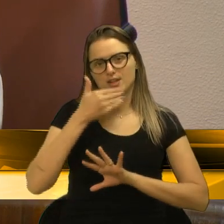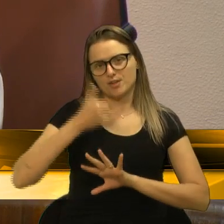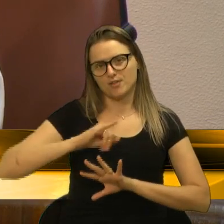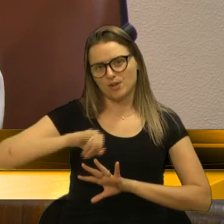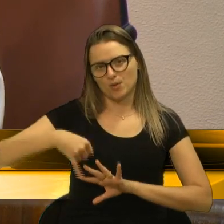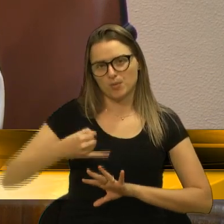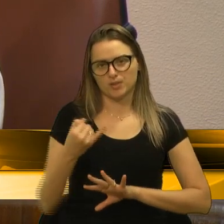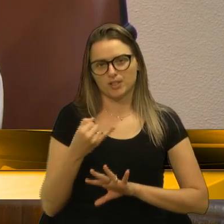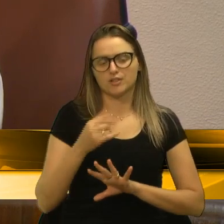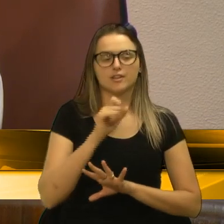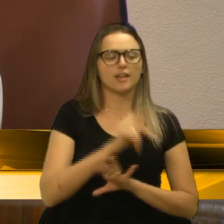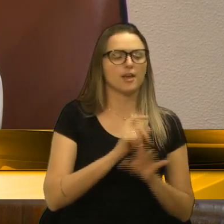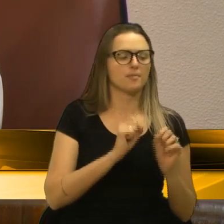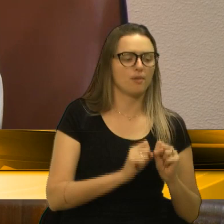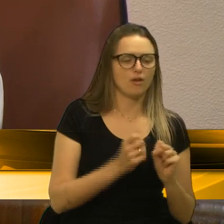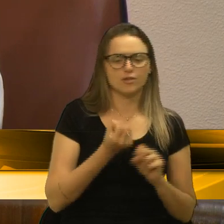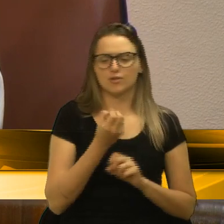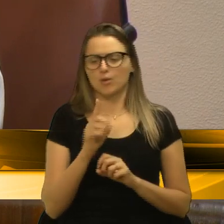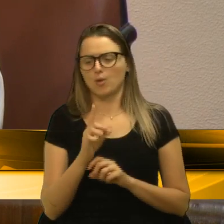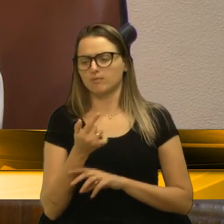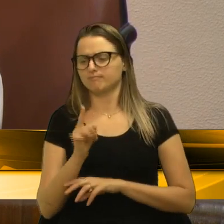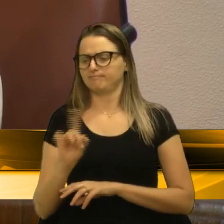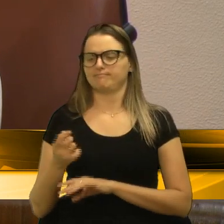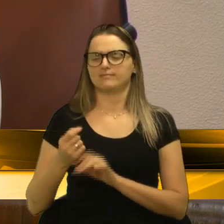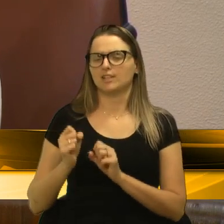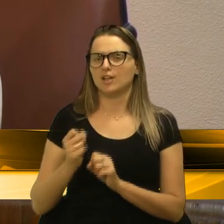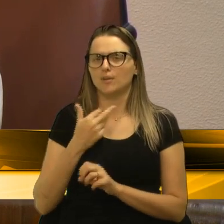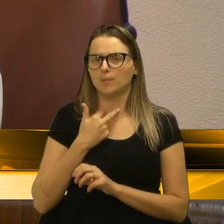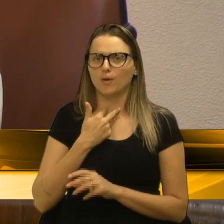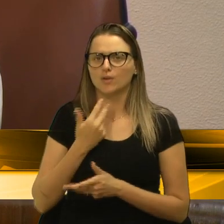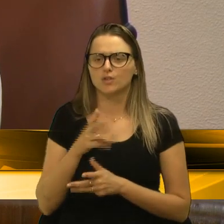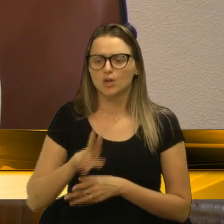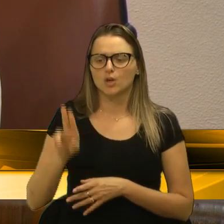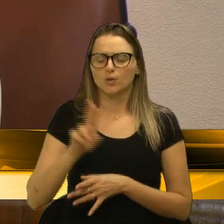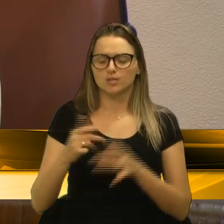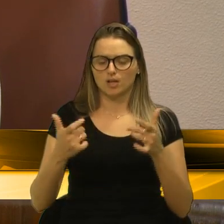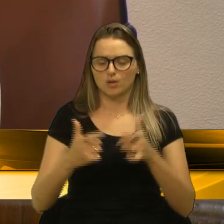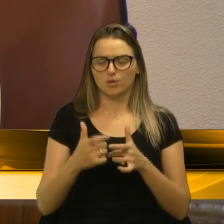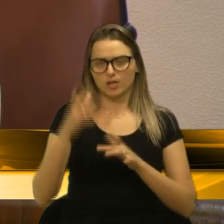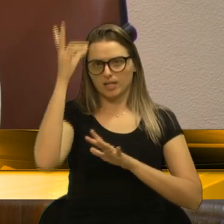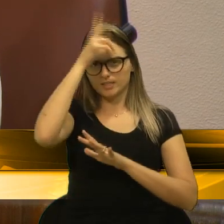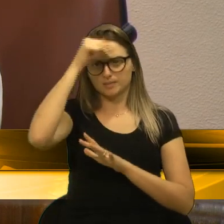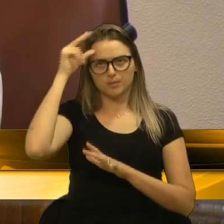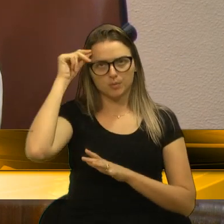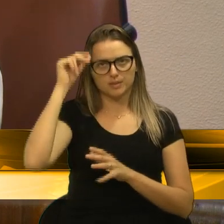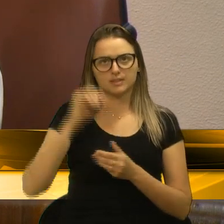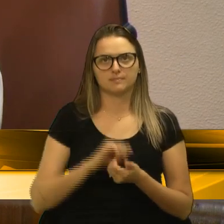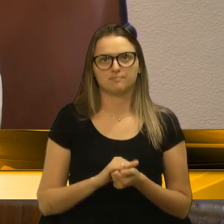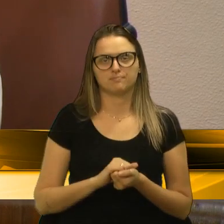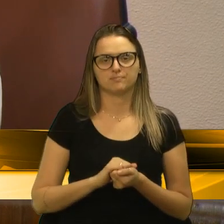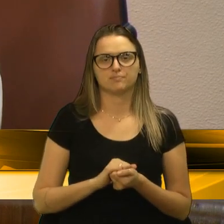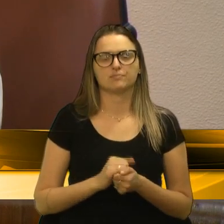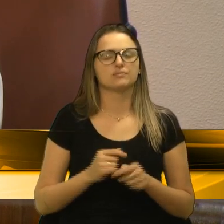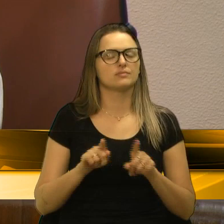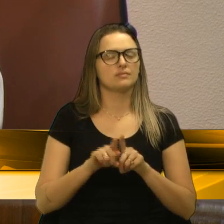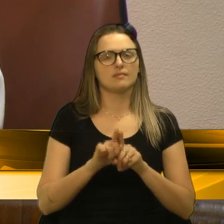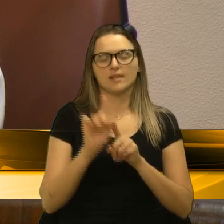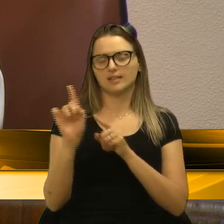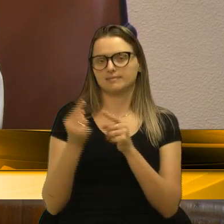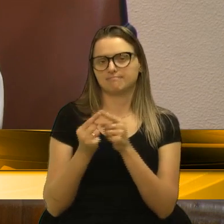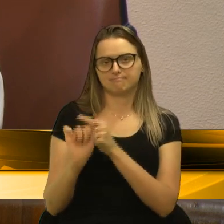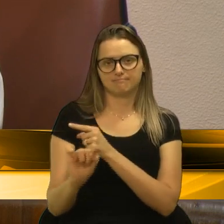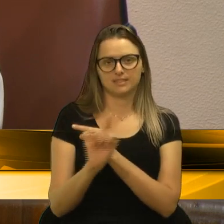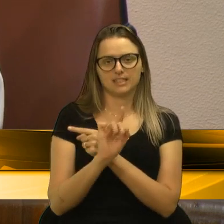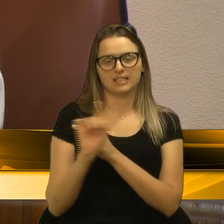decidir quem pode ou não utilizar bens públicos de fruição coletiva, em flagrante desacordo com